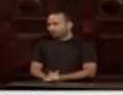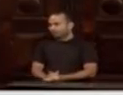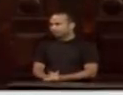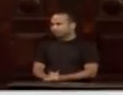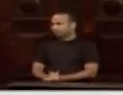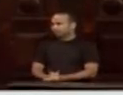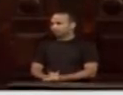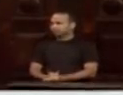próximo